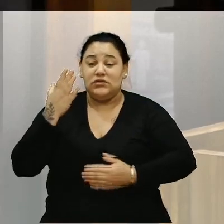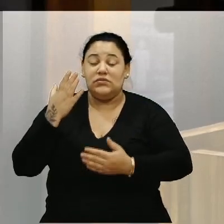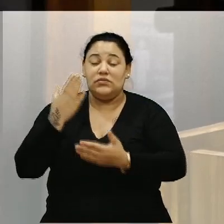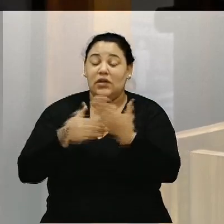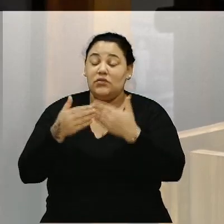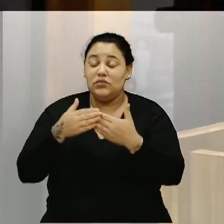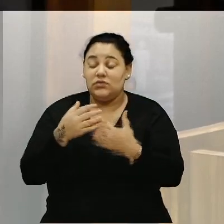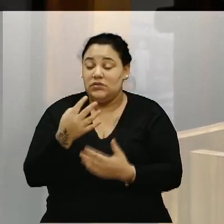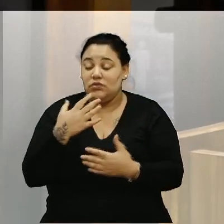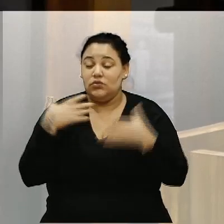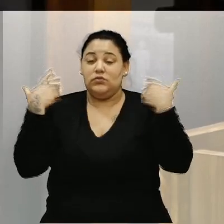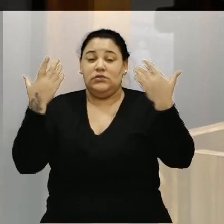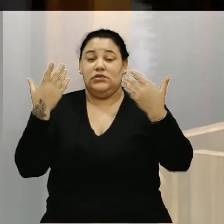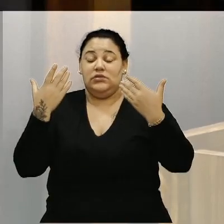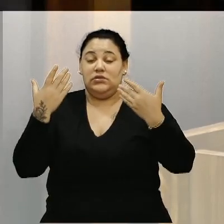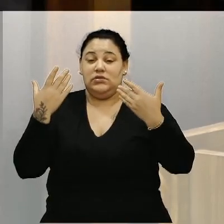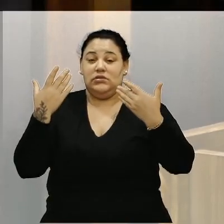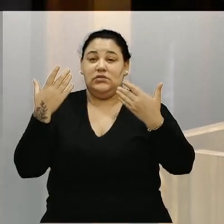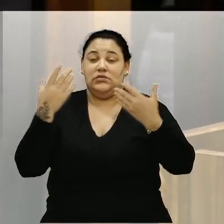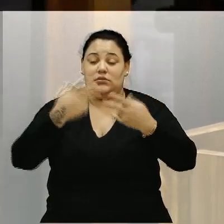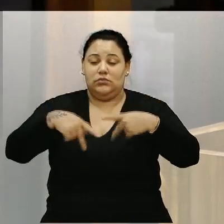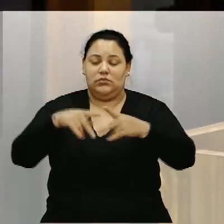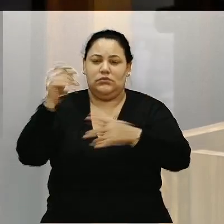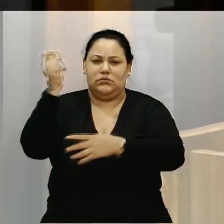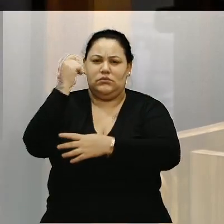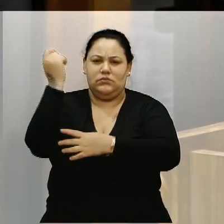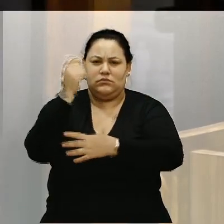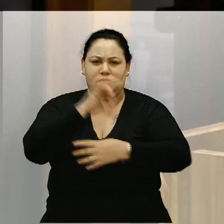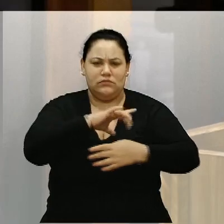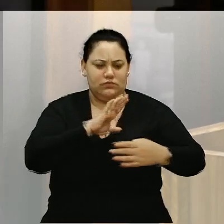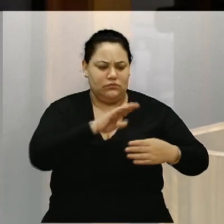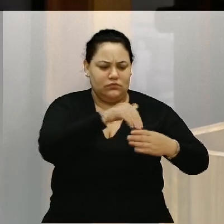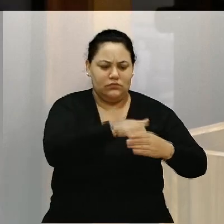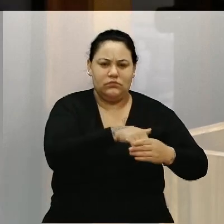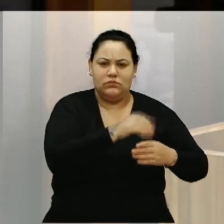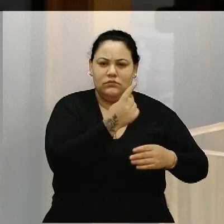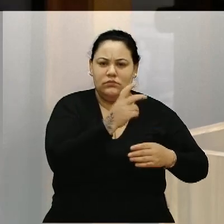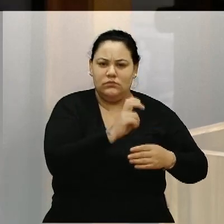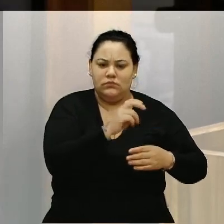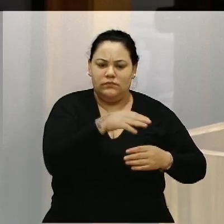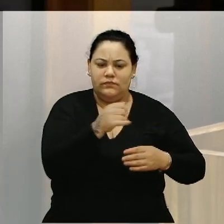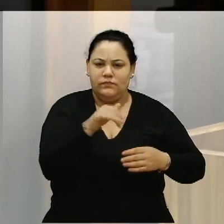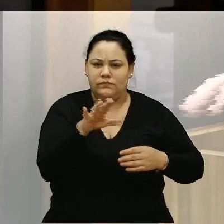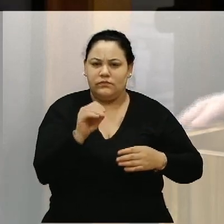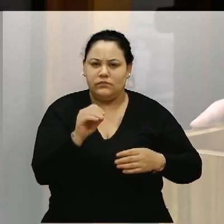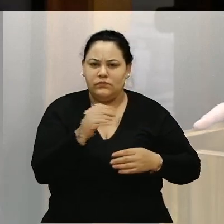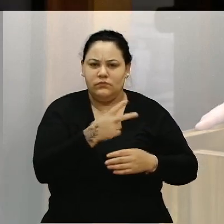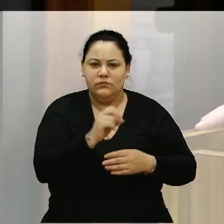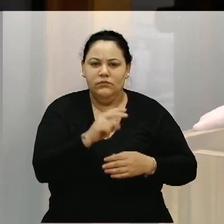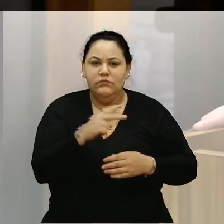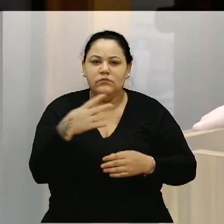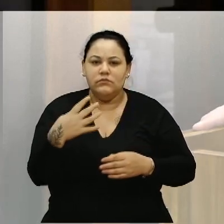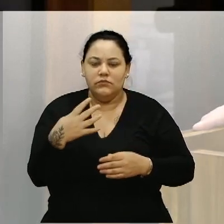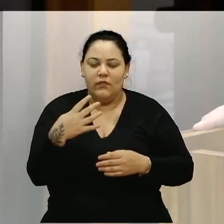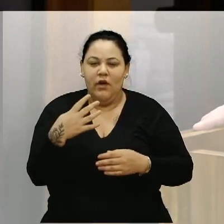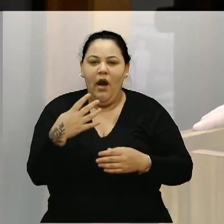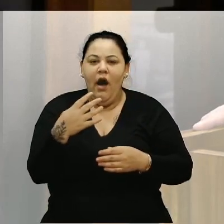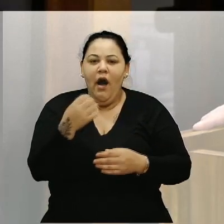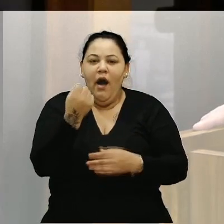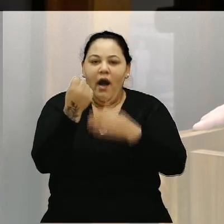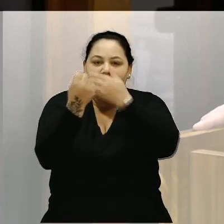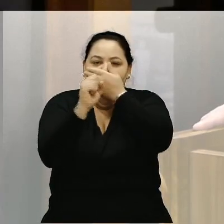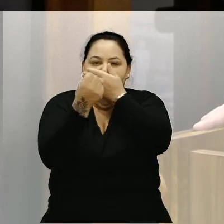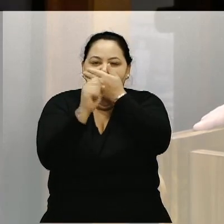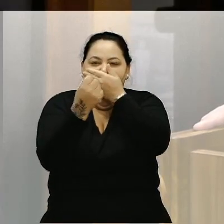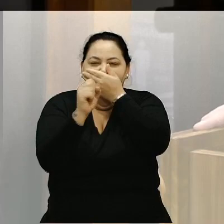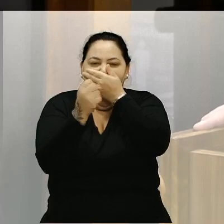população gaúcha, na votação ocorrida no dia 15 de maio de 2024, 8 parlamentares do Rio Grande do Sul